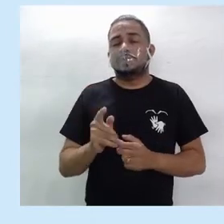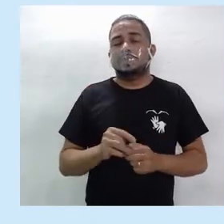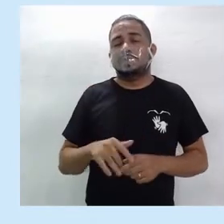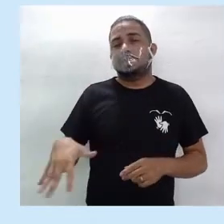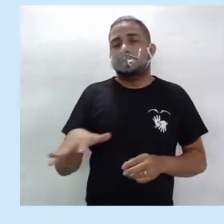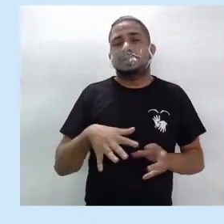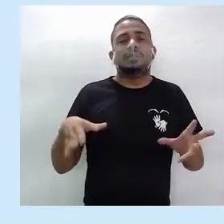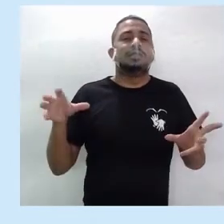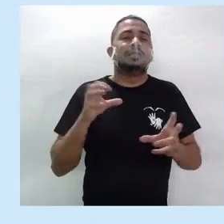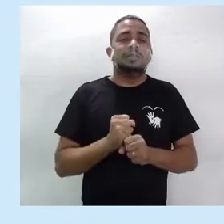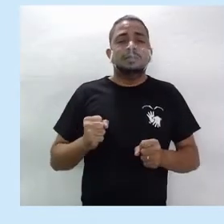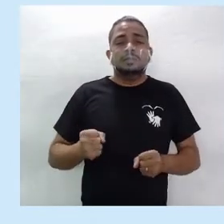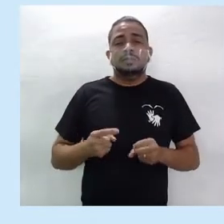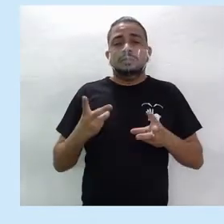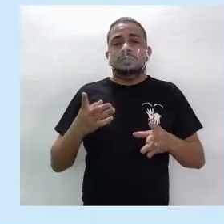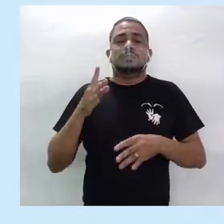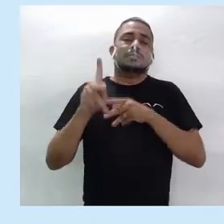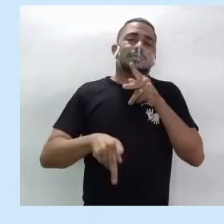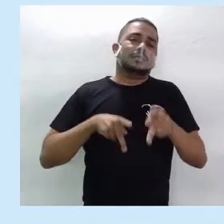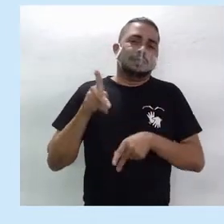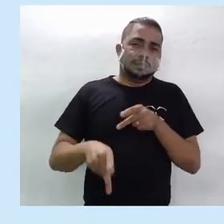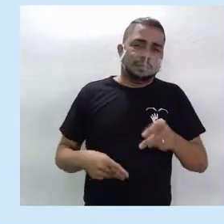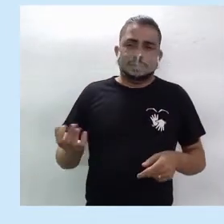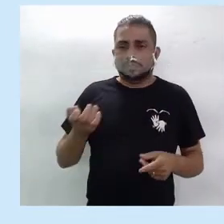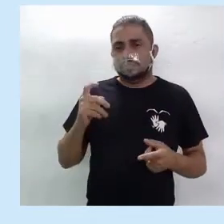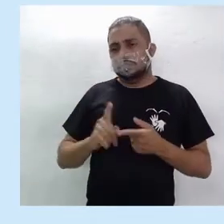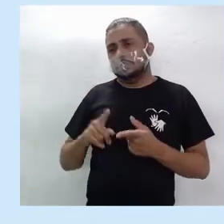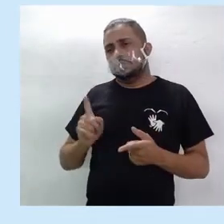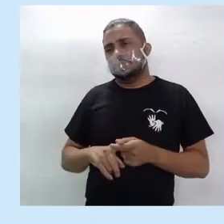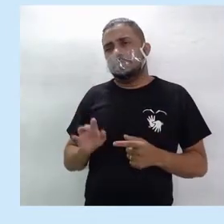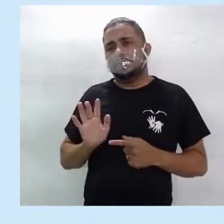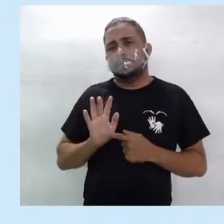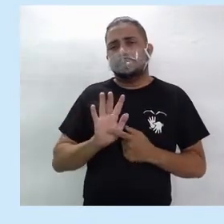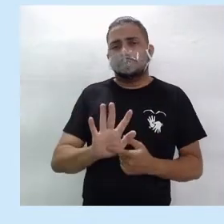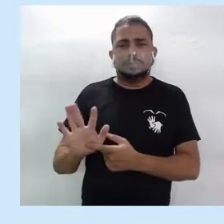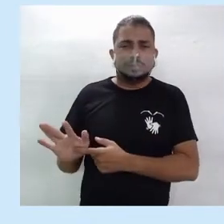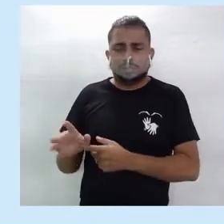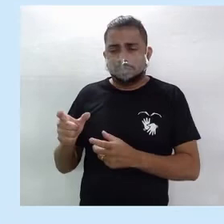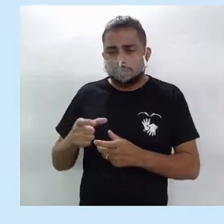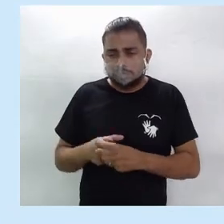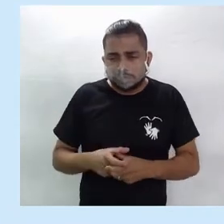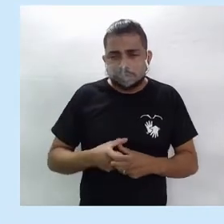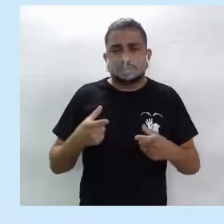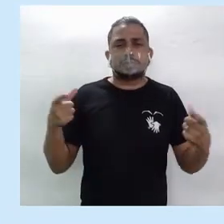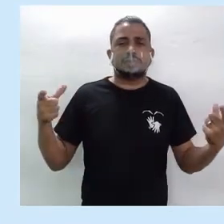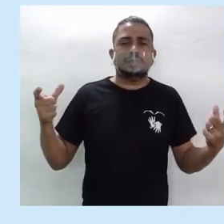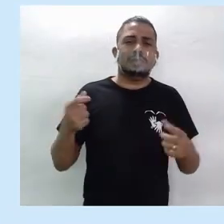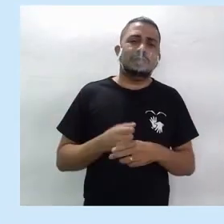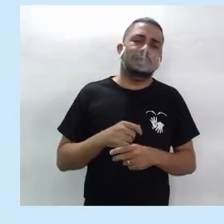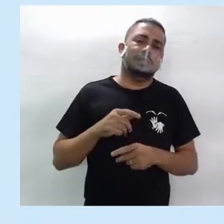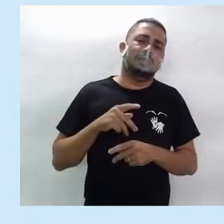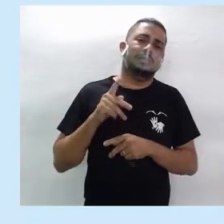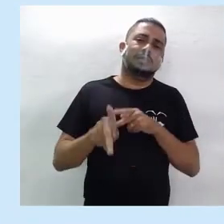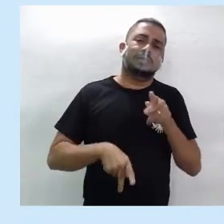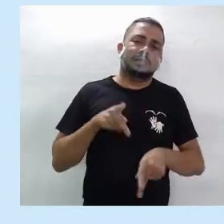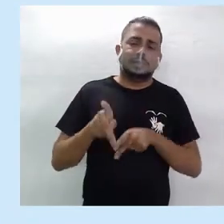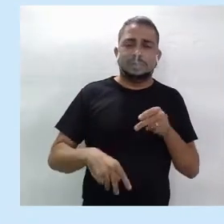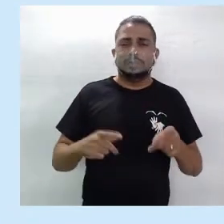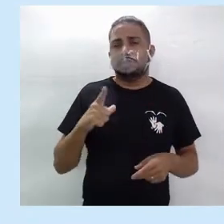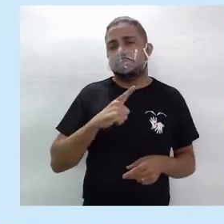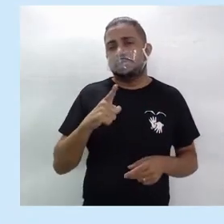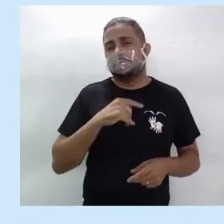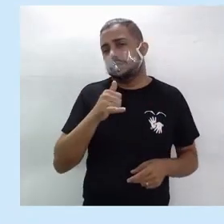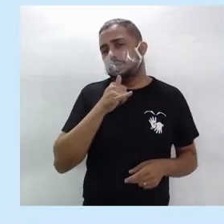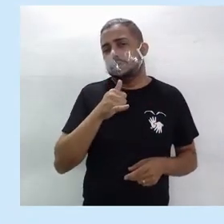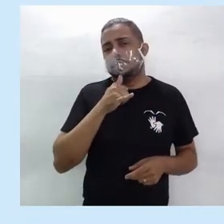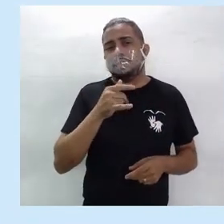escuras na quantidade de população, queria também destacar o exagero, né, na quantidade de população que existe, por exemplo,